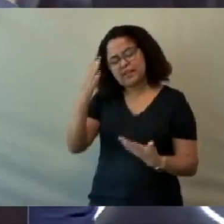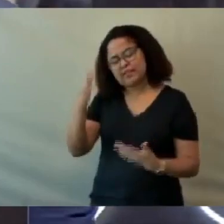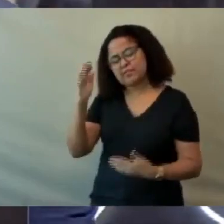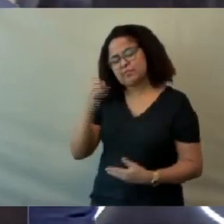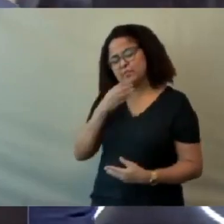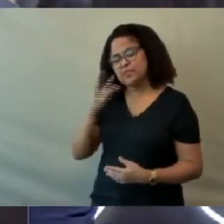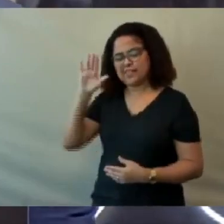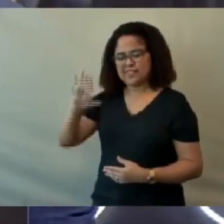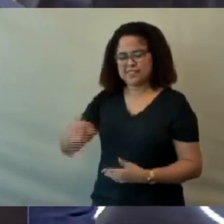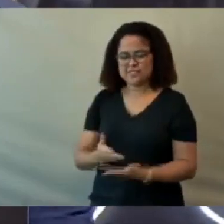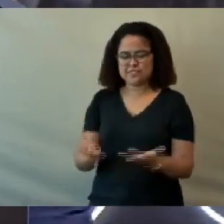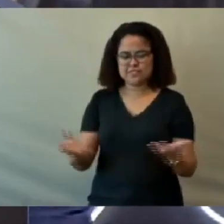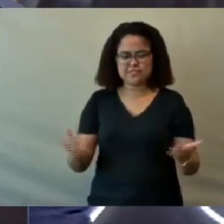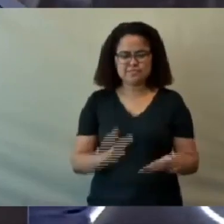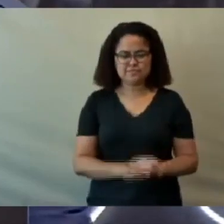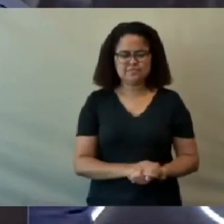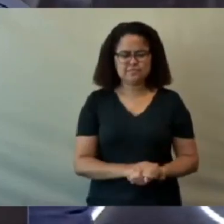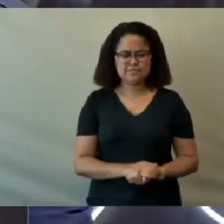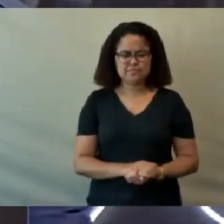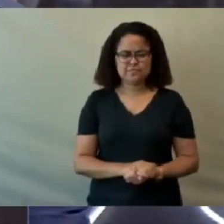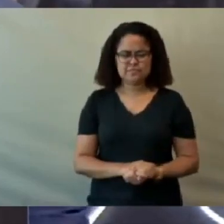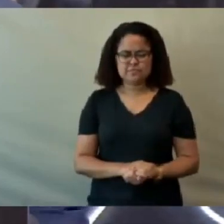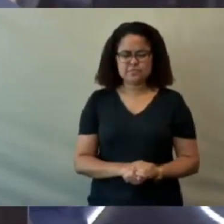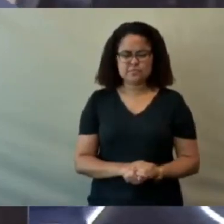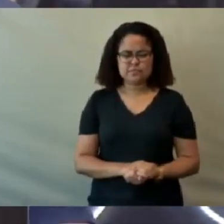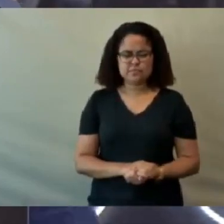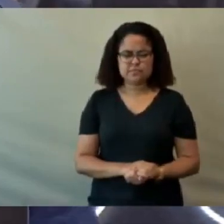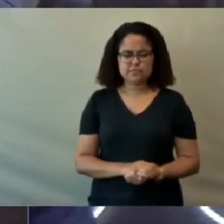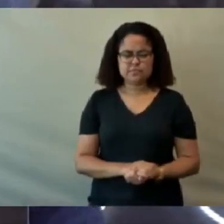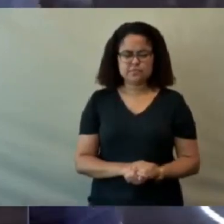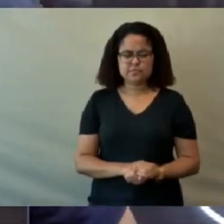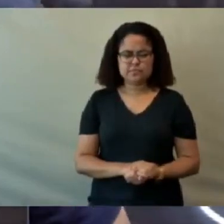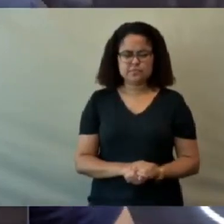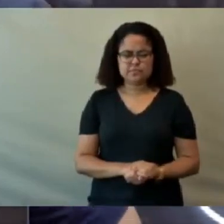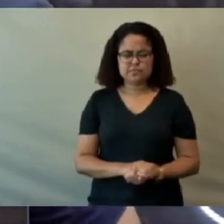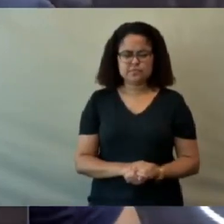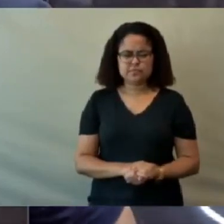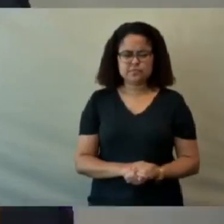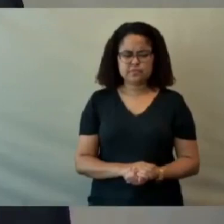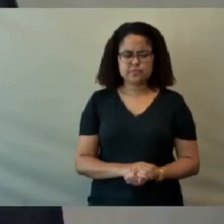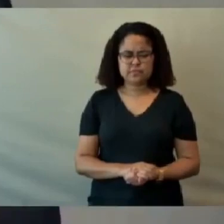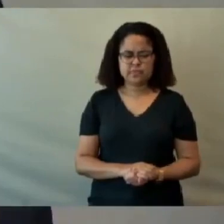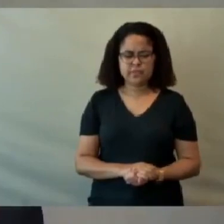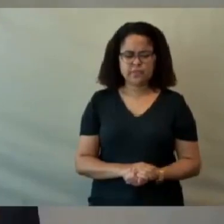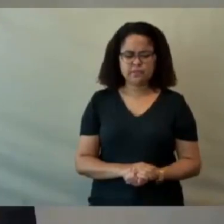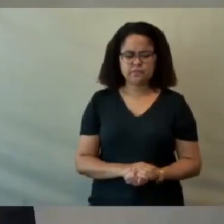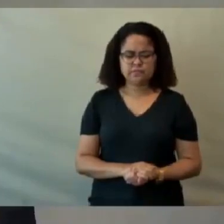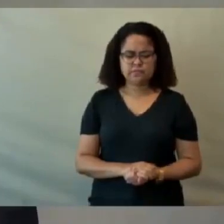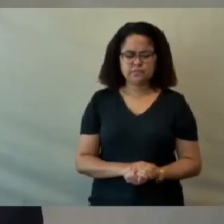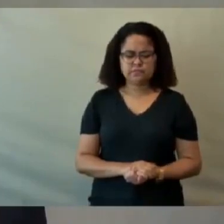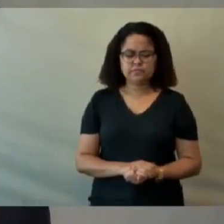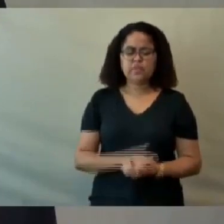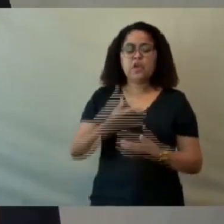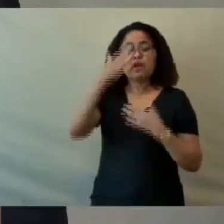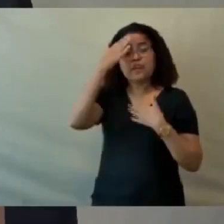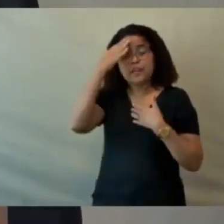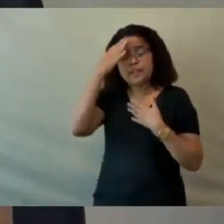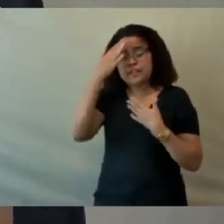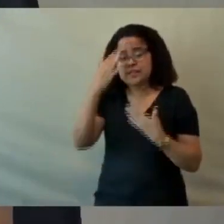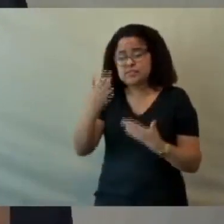obrigado eu com a palavra Cláudia Martins eu quero agradecer todos que tiveram aqui nessa